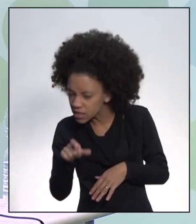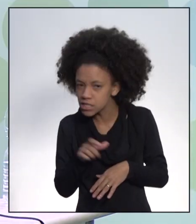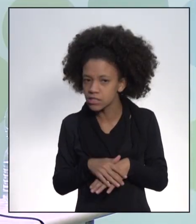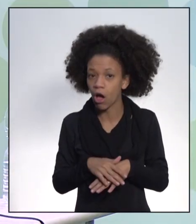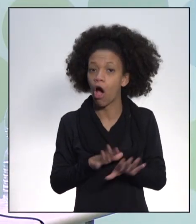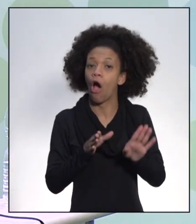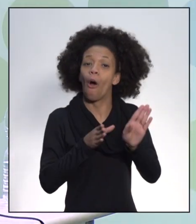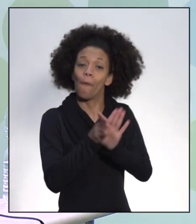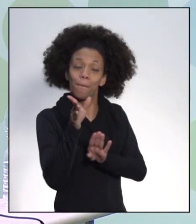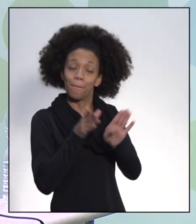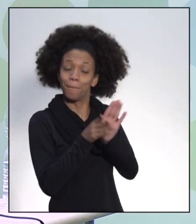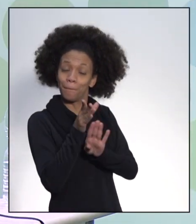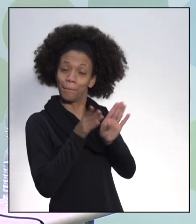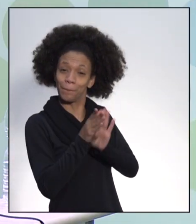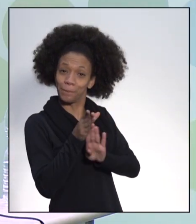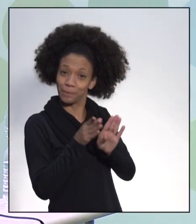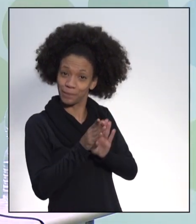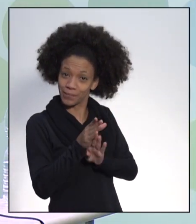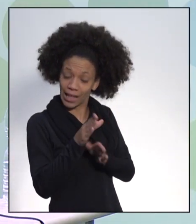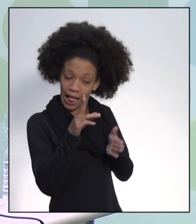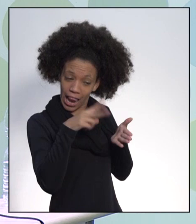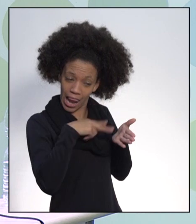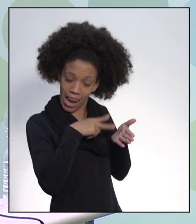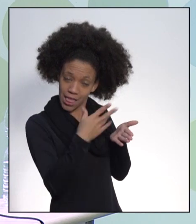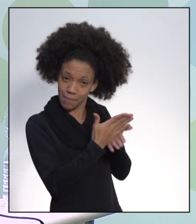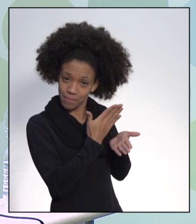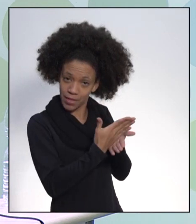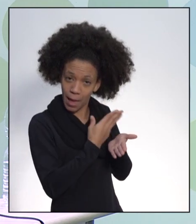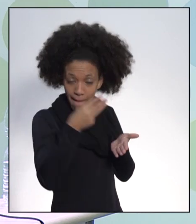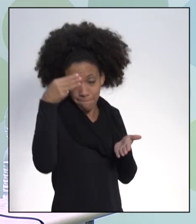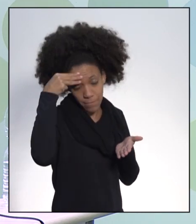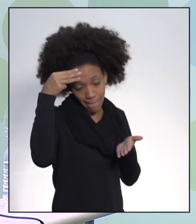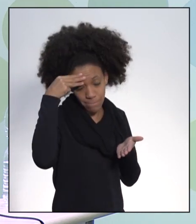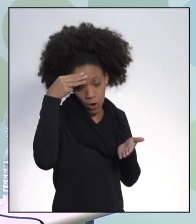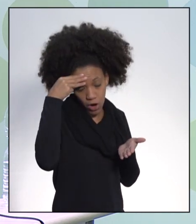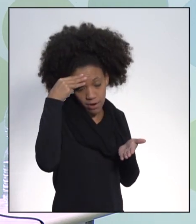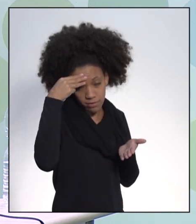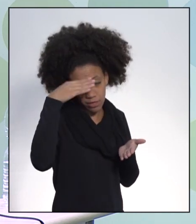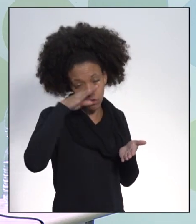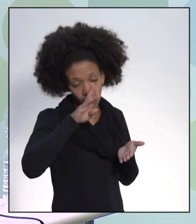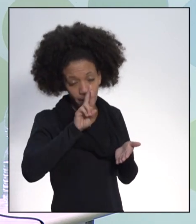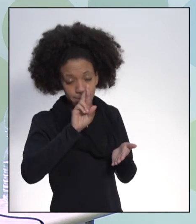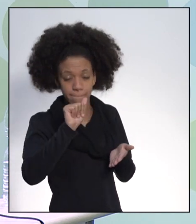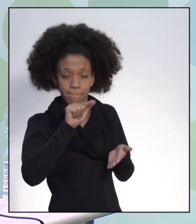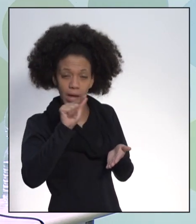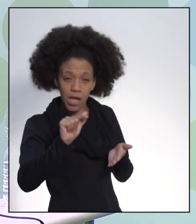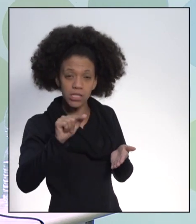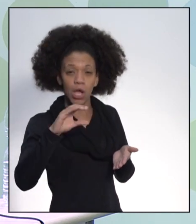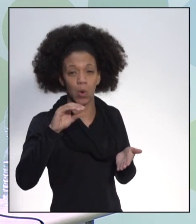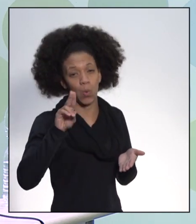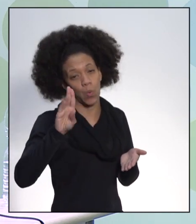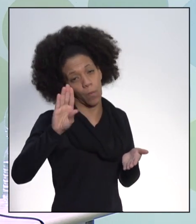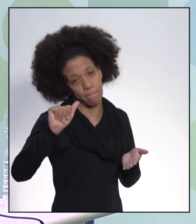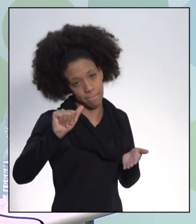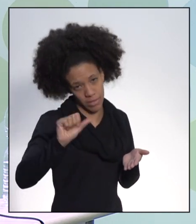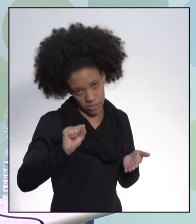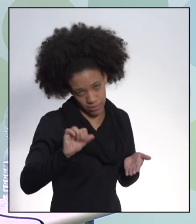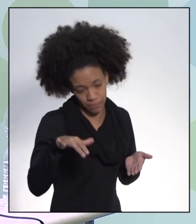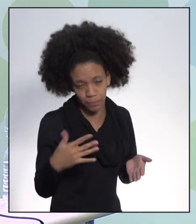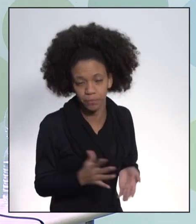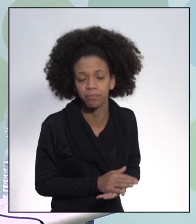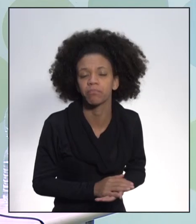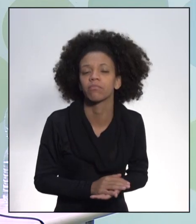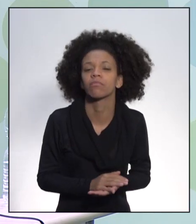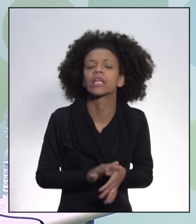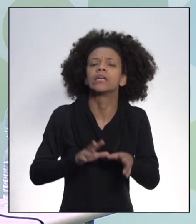Márcia. Leiam, por favor, Memórias Póstumas de Brás Cubas, né? Então, terminando a sequência, né? Título, o nome da história,